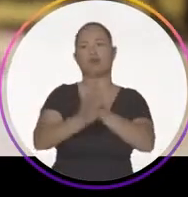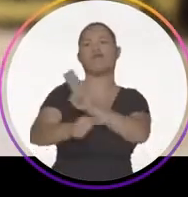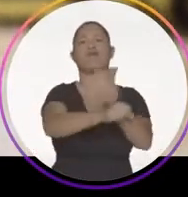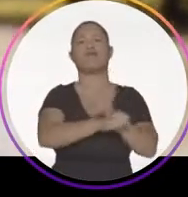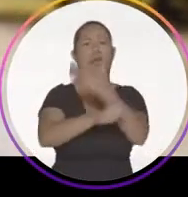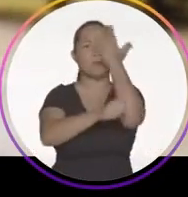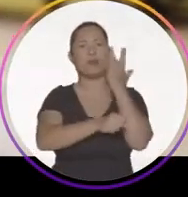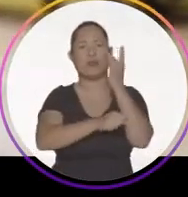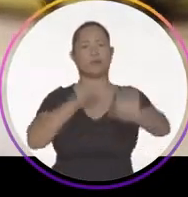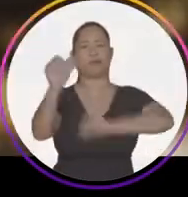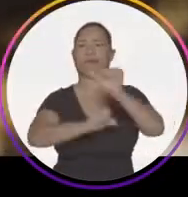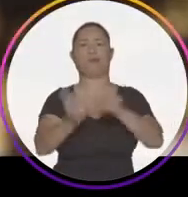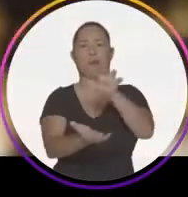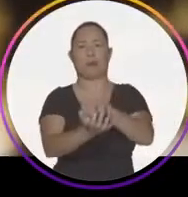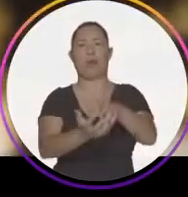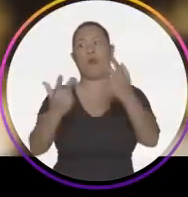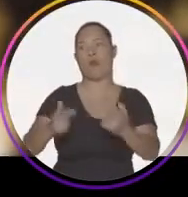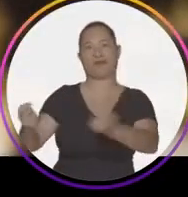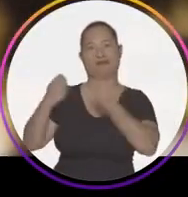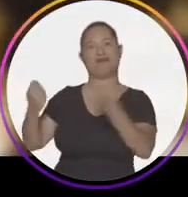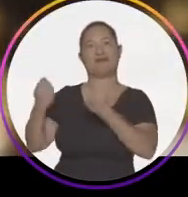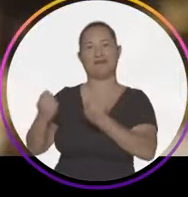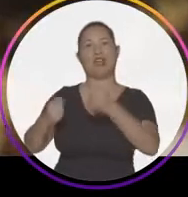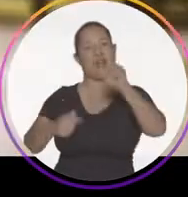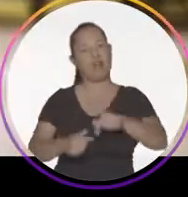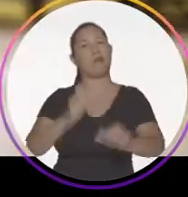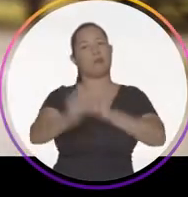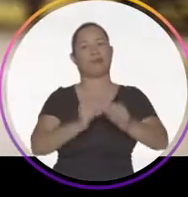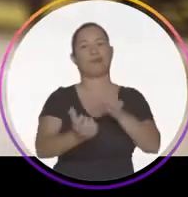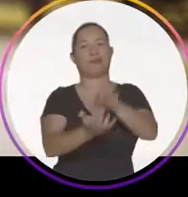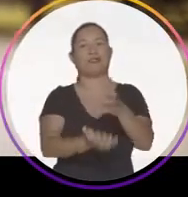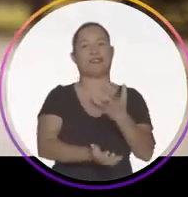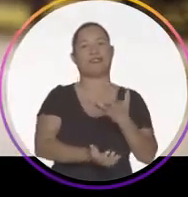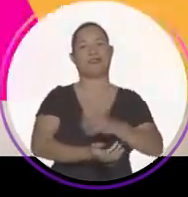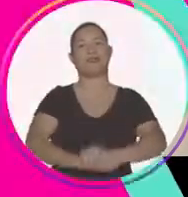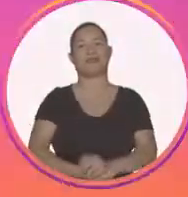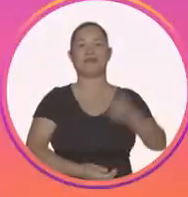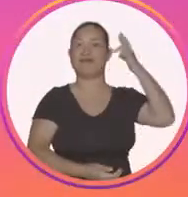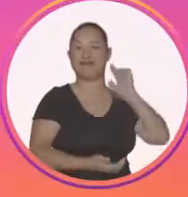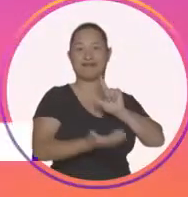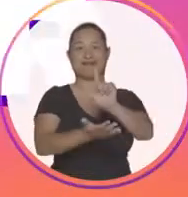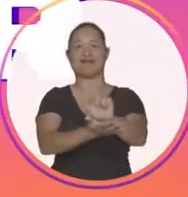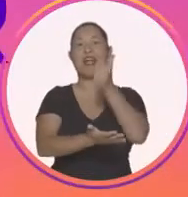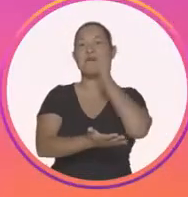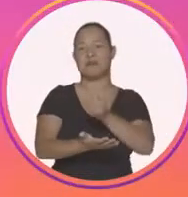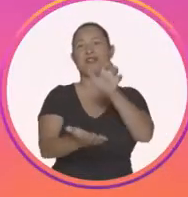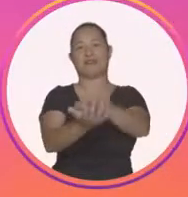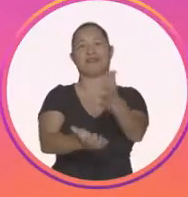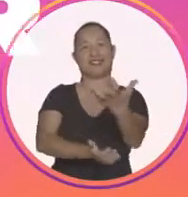superar a pobreza cuidar das pessoas transformar Pernambuco como fiz em Caruaru é essa mudança de Pernambuco que